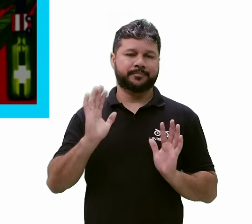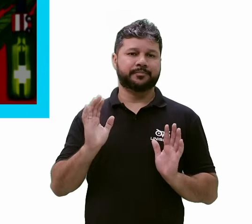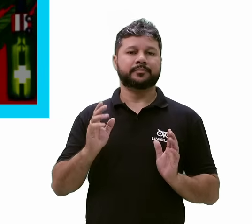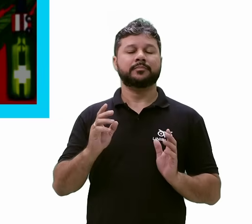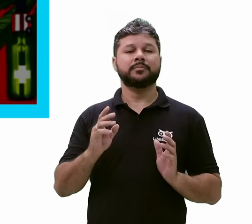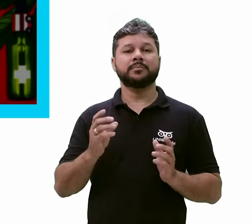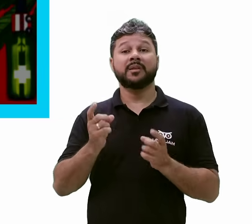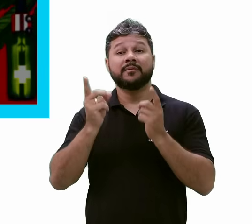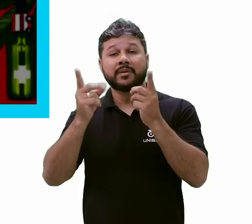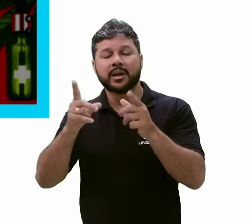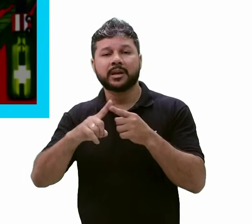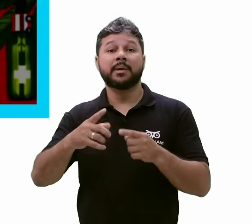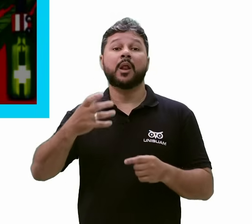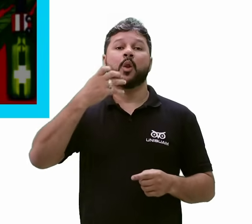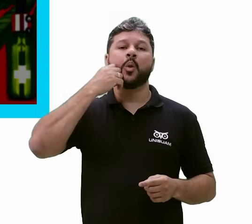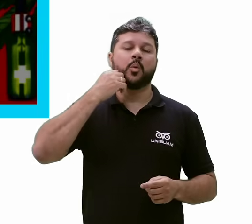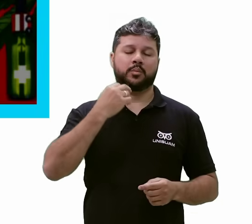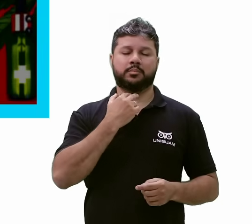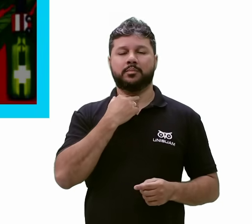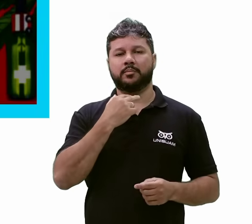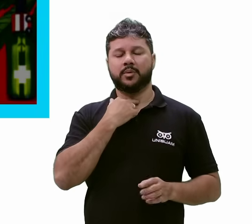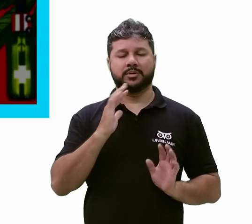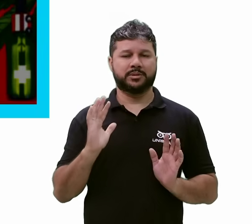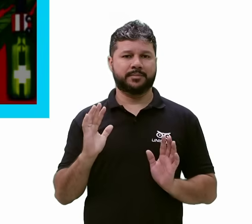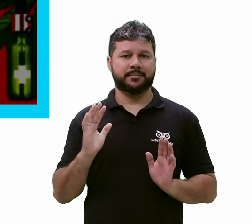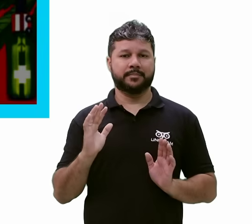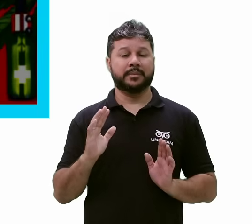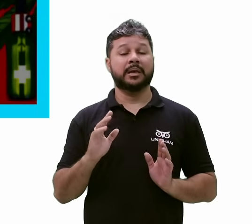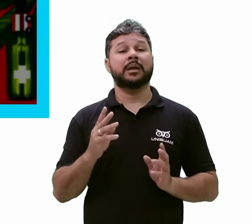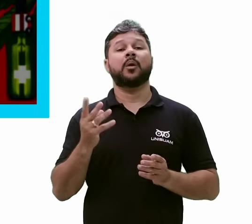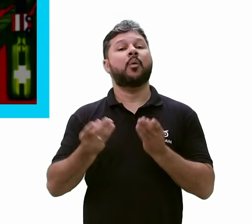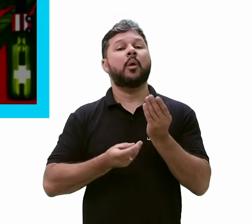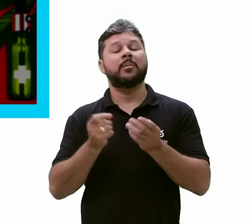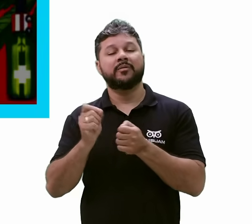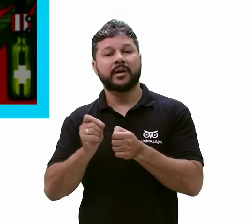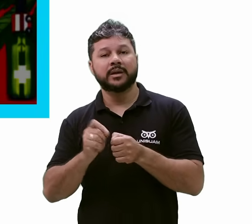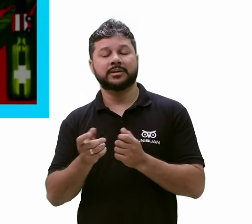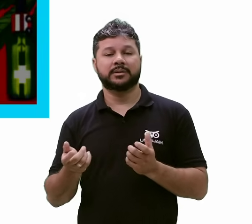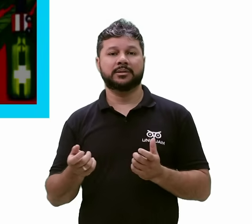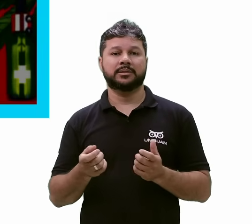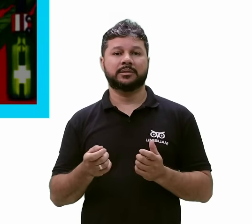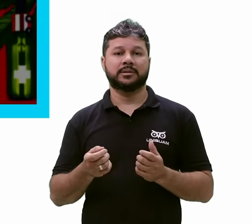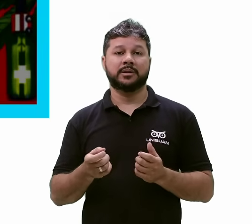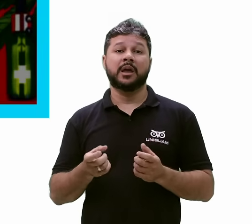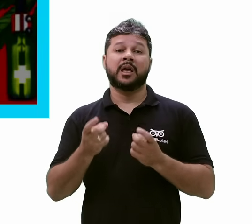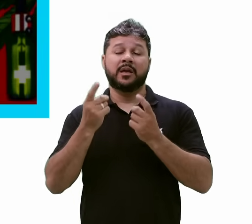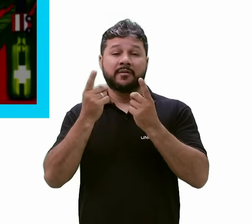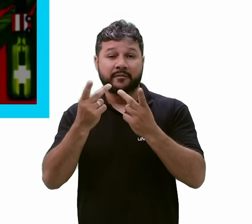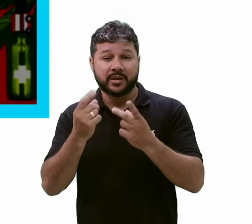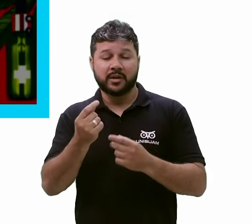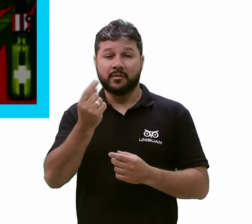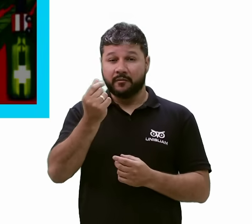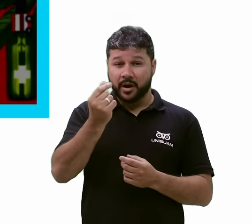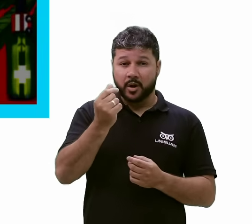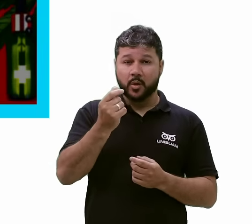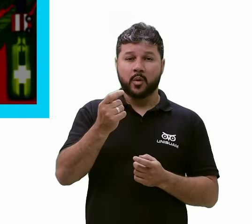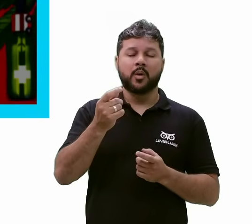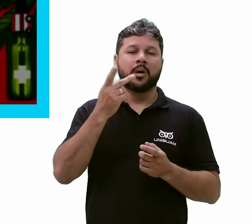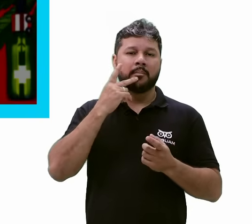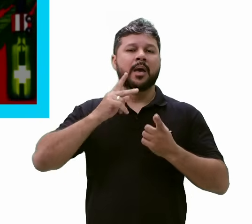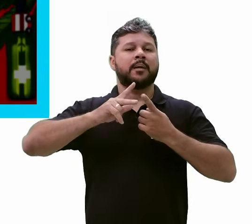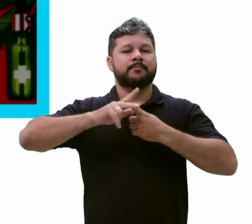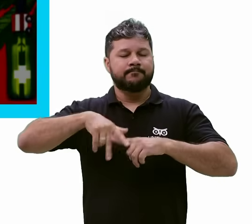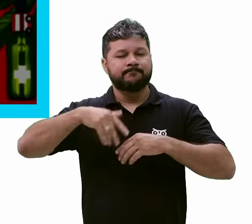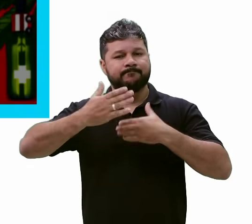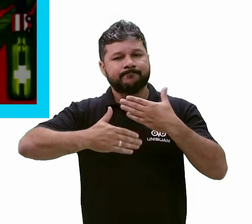pode vender e ter lucro com isso. Então, o que ela poderia fazer? Vender pelo preço de